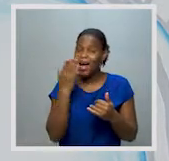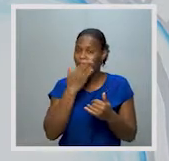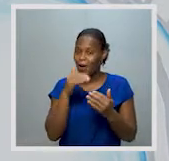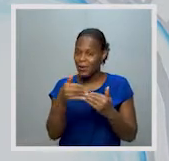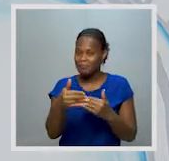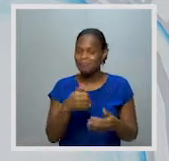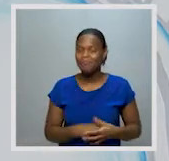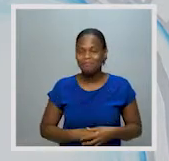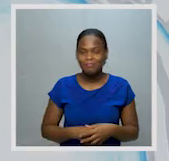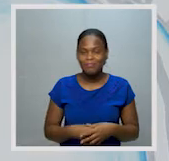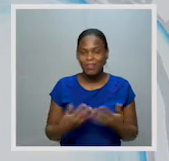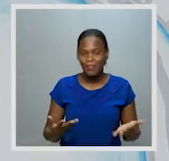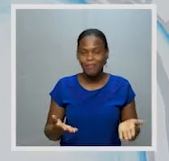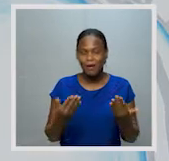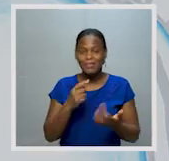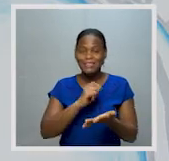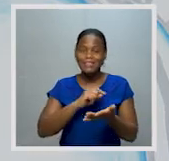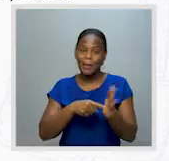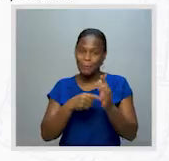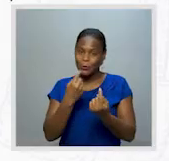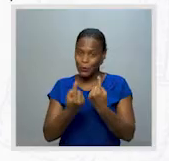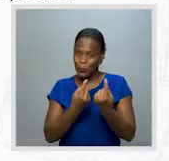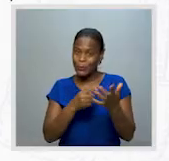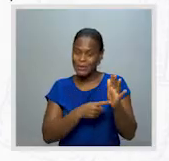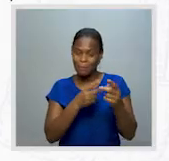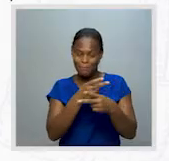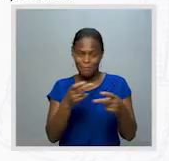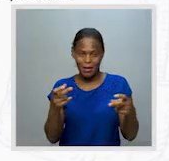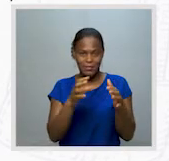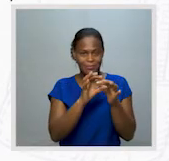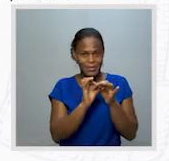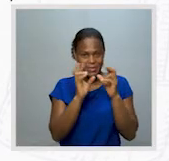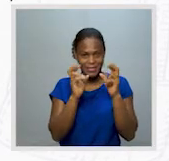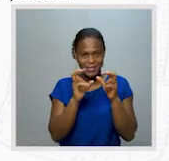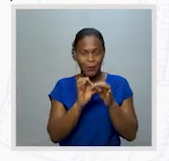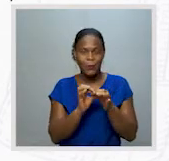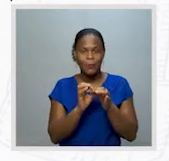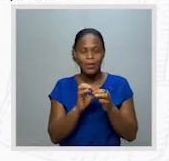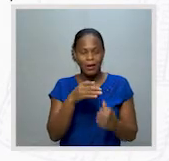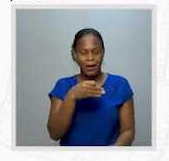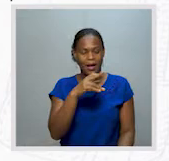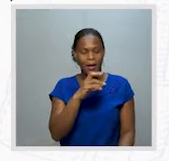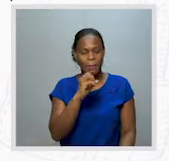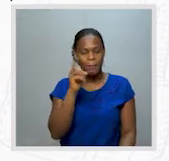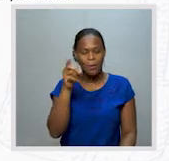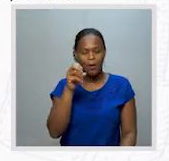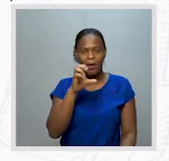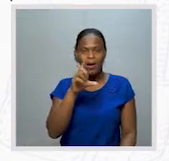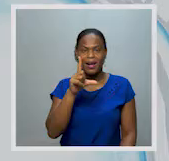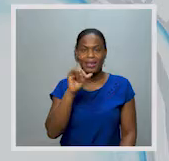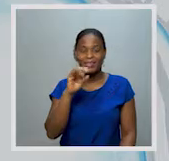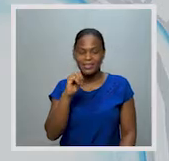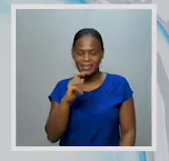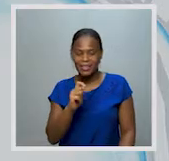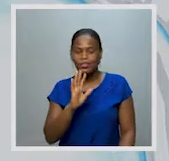durante esta aula. Vamos então a alguns exemplos de frases em relação à próclise, que já